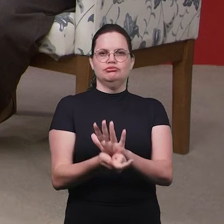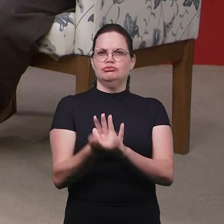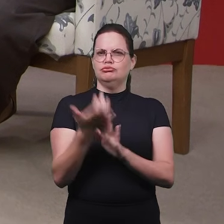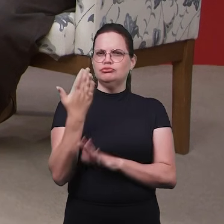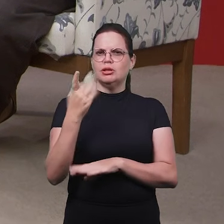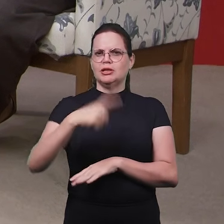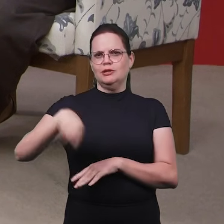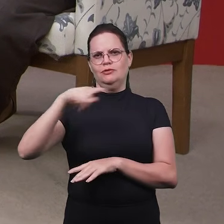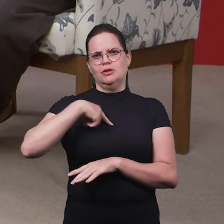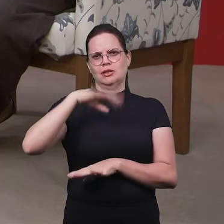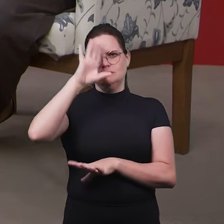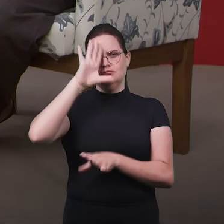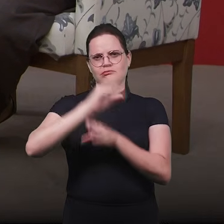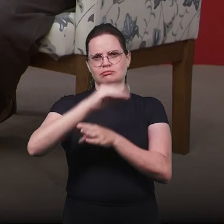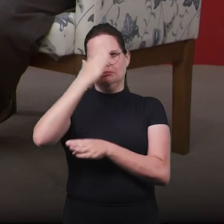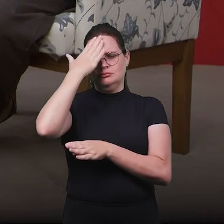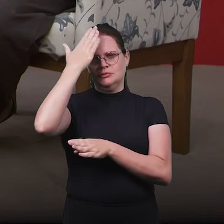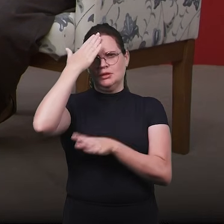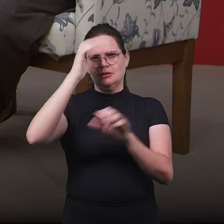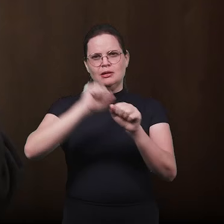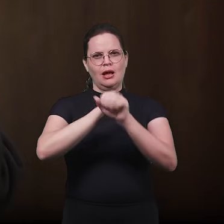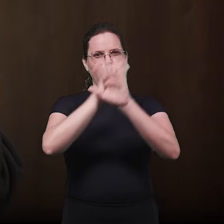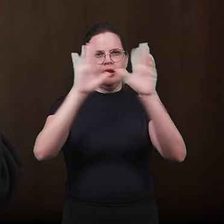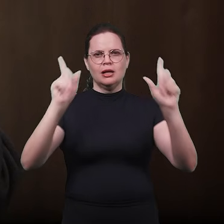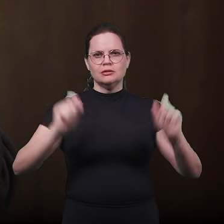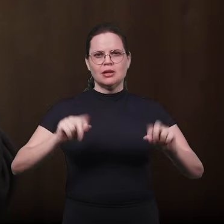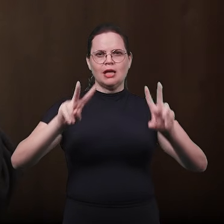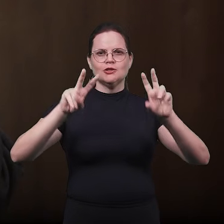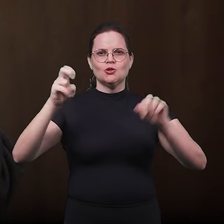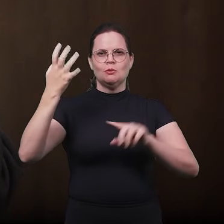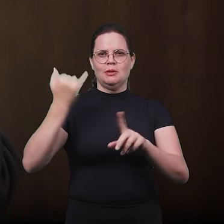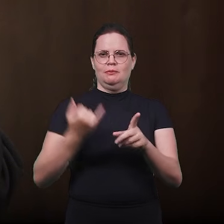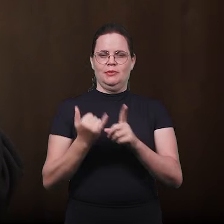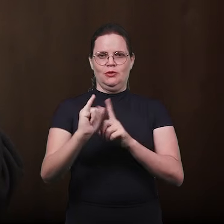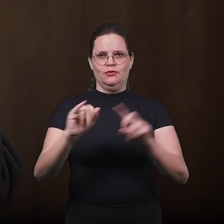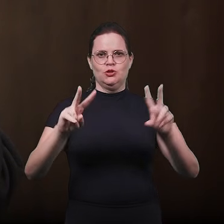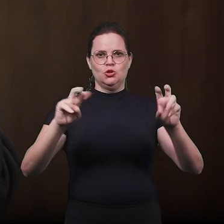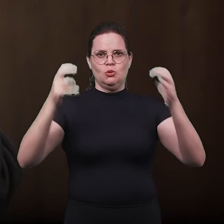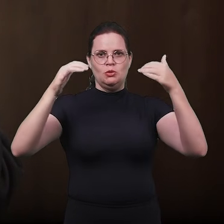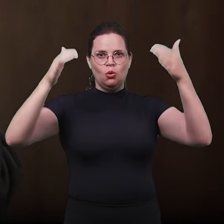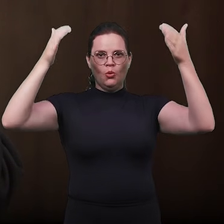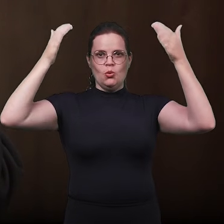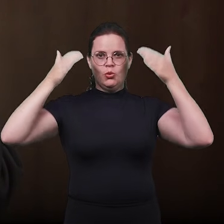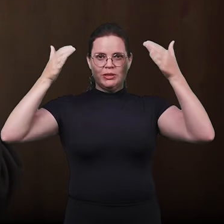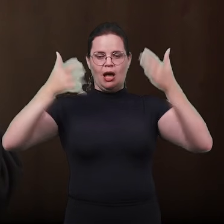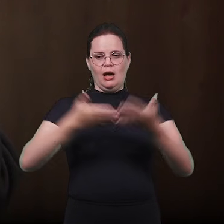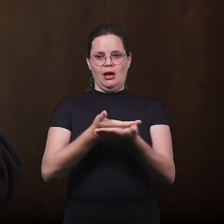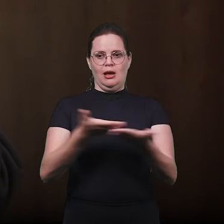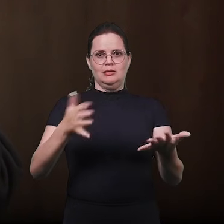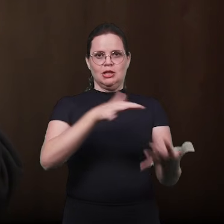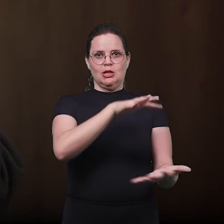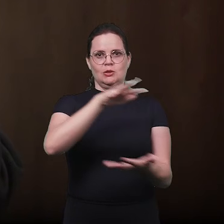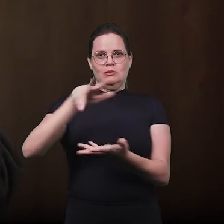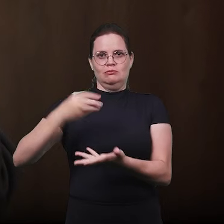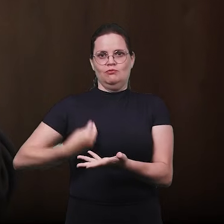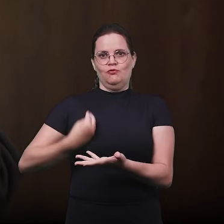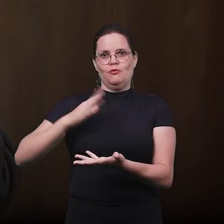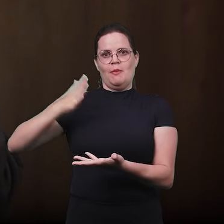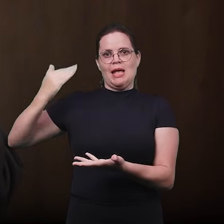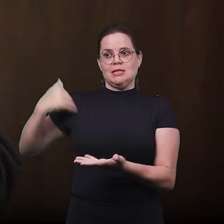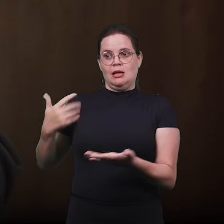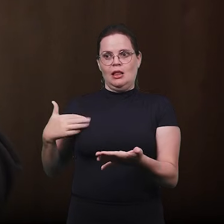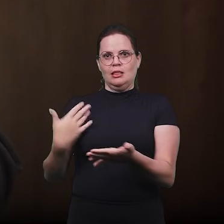informação, que vai ajudar o entendimento, não é, das profecias em relação aos reinos mundiais, né?